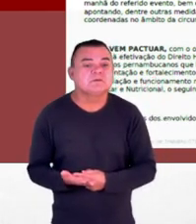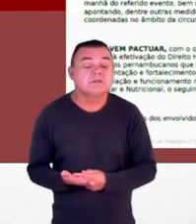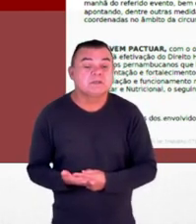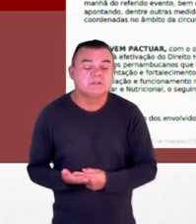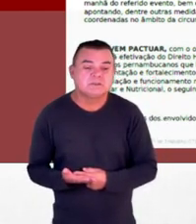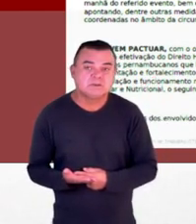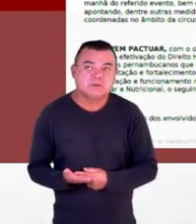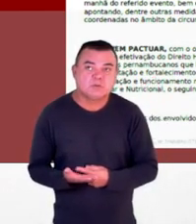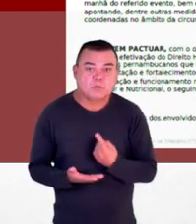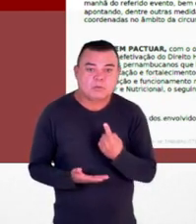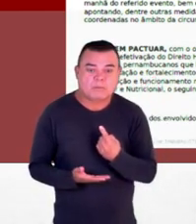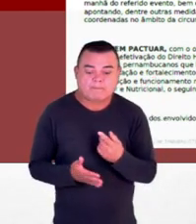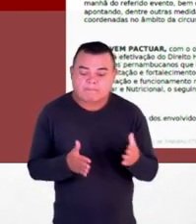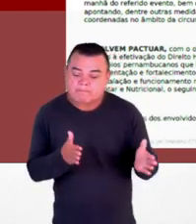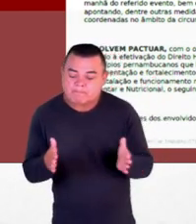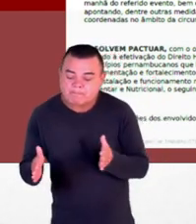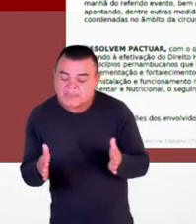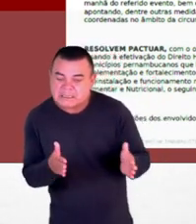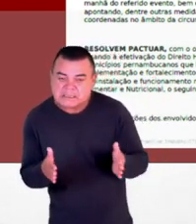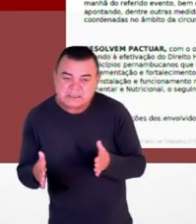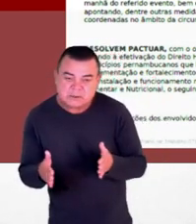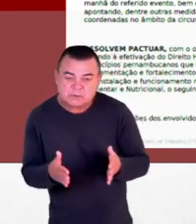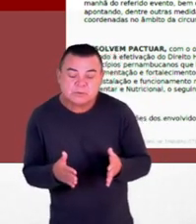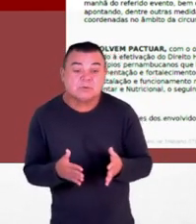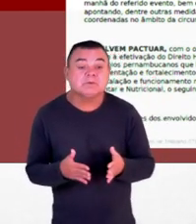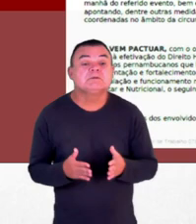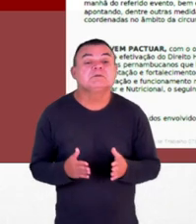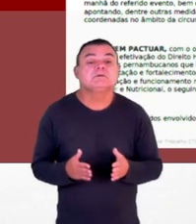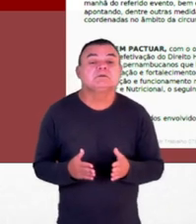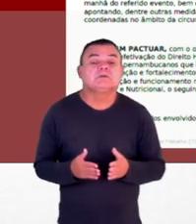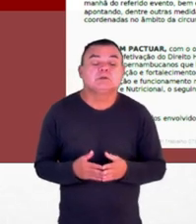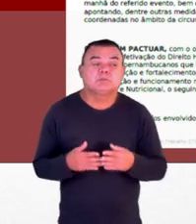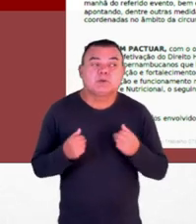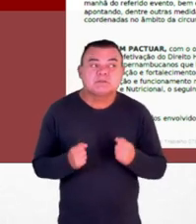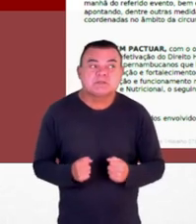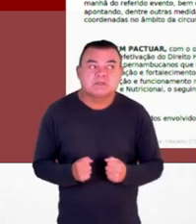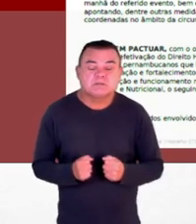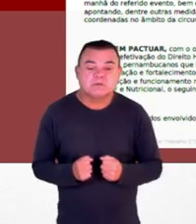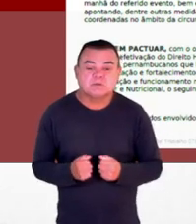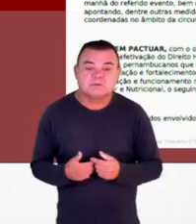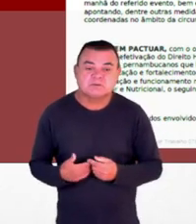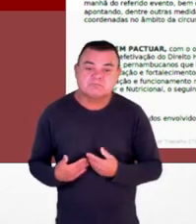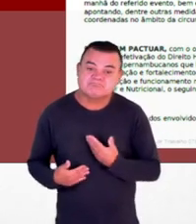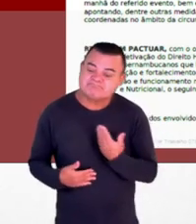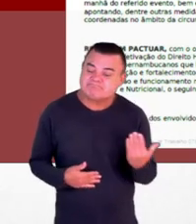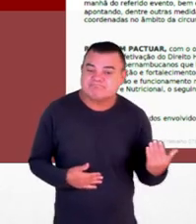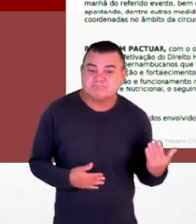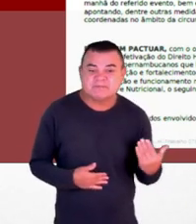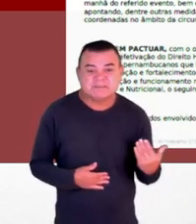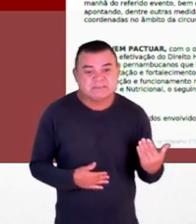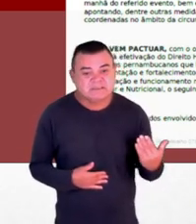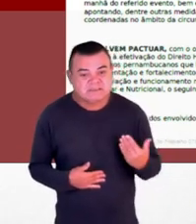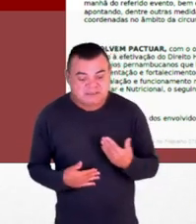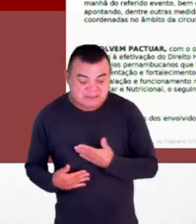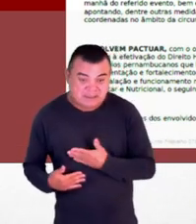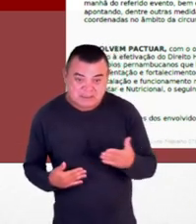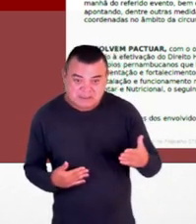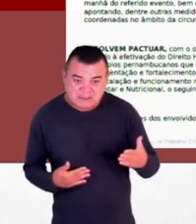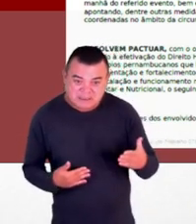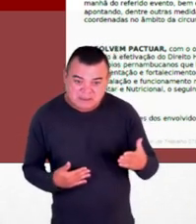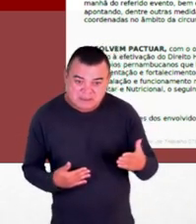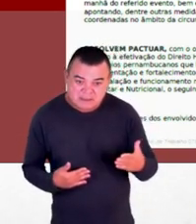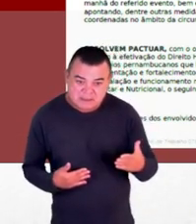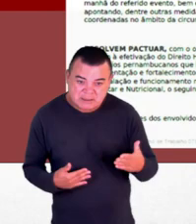período que a própria circunscrição decida eh possamos ir a a de forma orquestrada